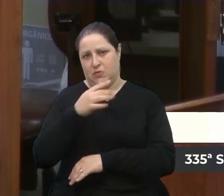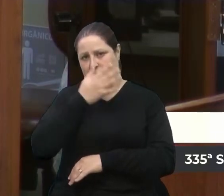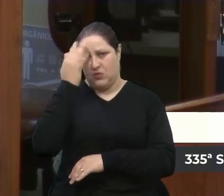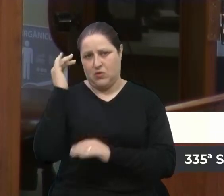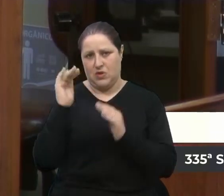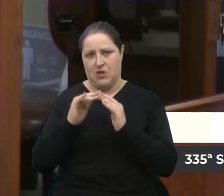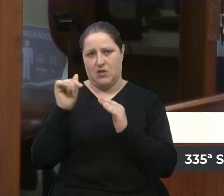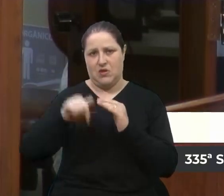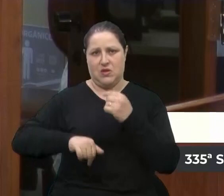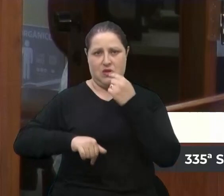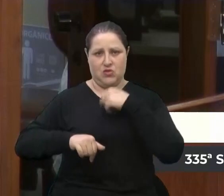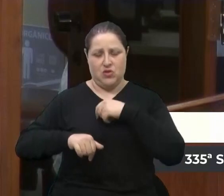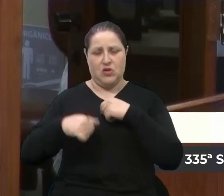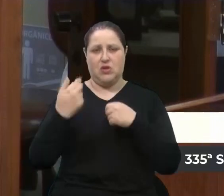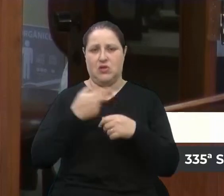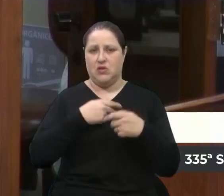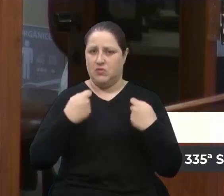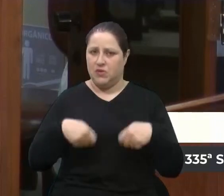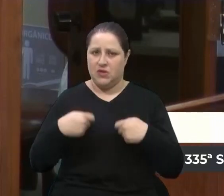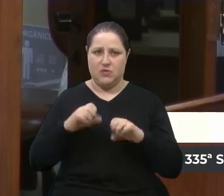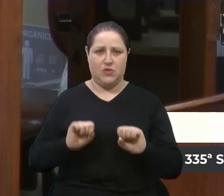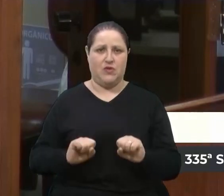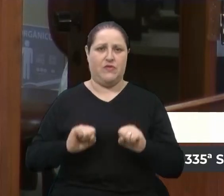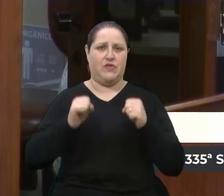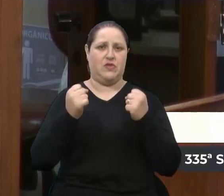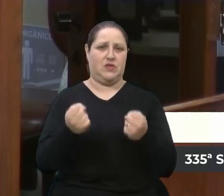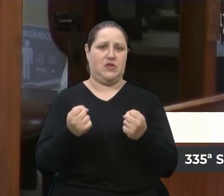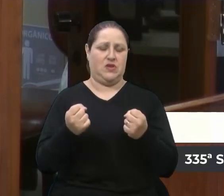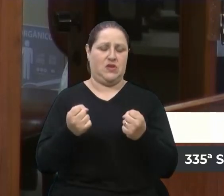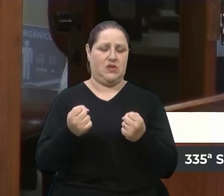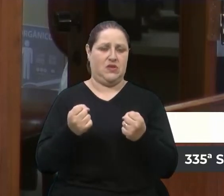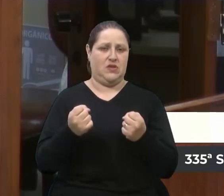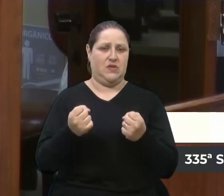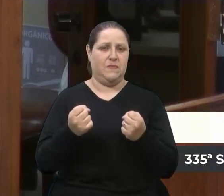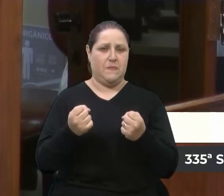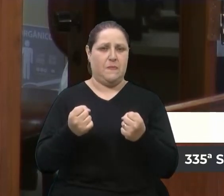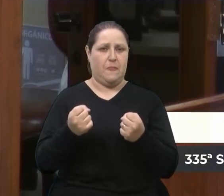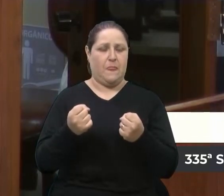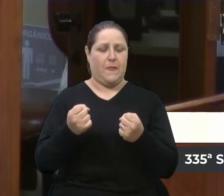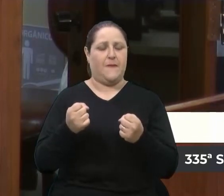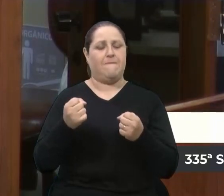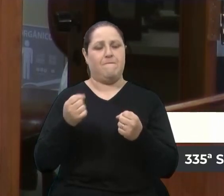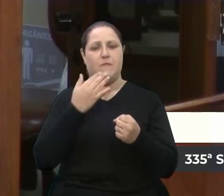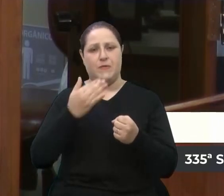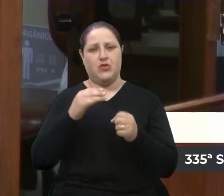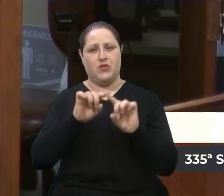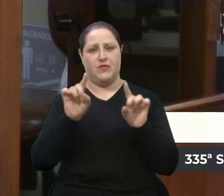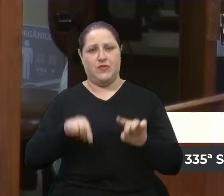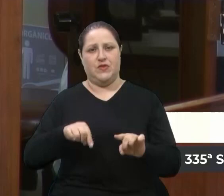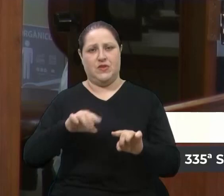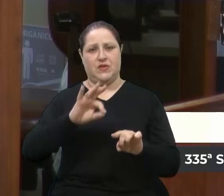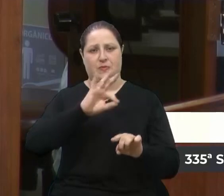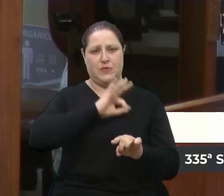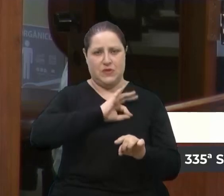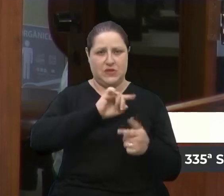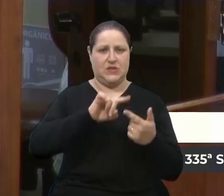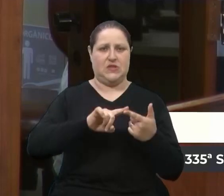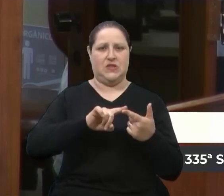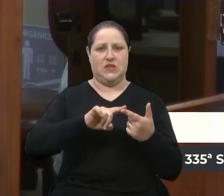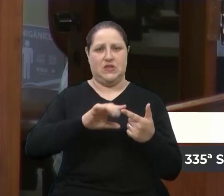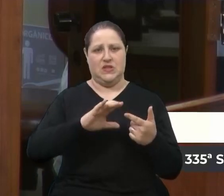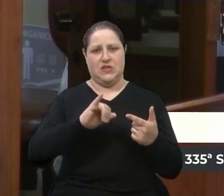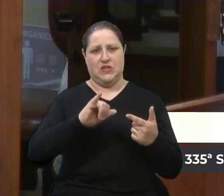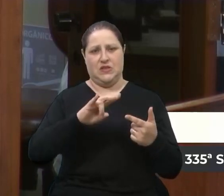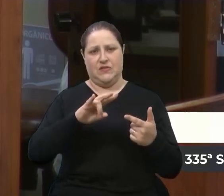Então, a gente tem que reforçar muito a vinda do efetivo, não só para a Brigada Militar, mas para a Polícia Civil, para